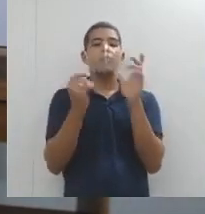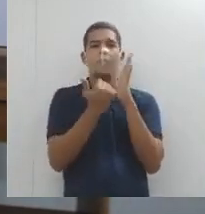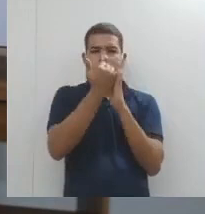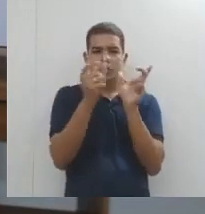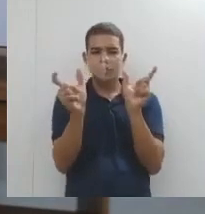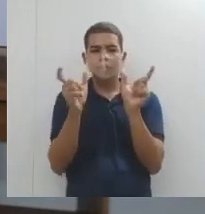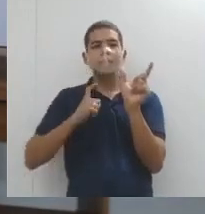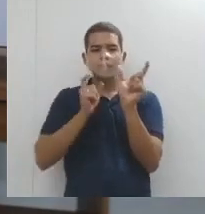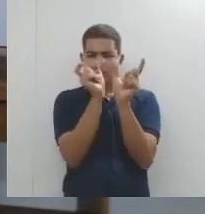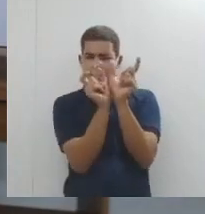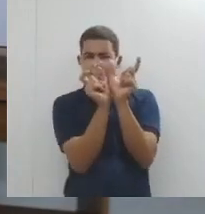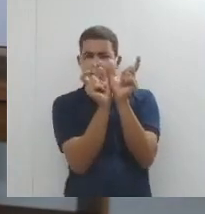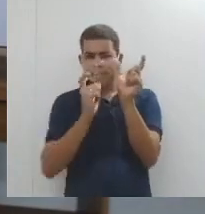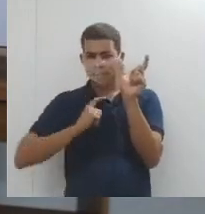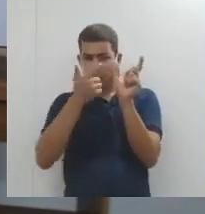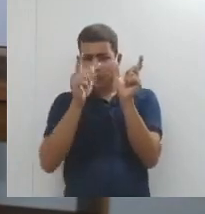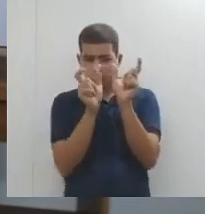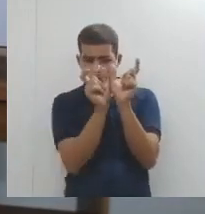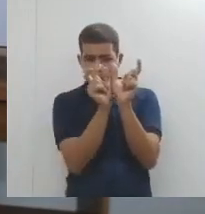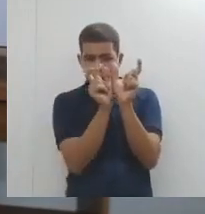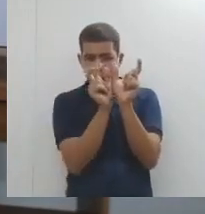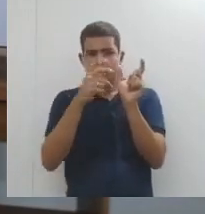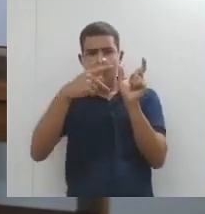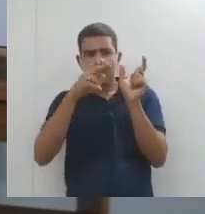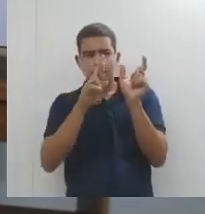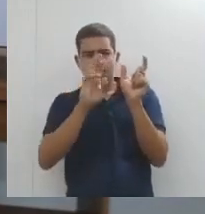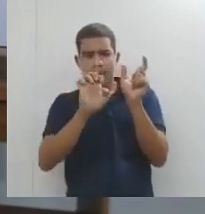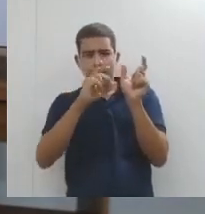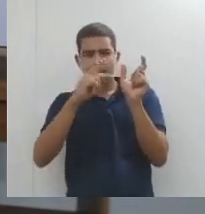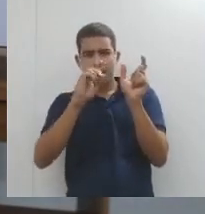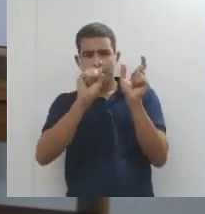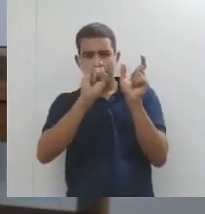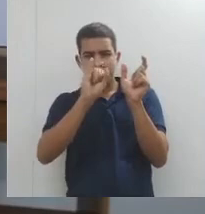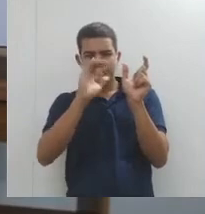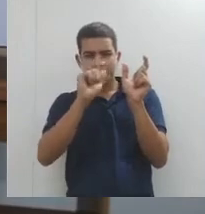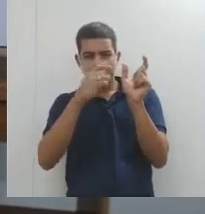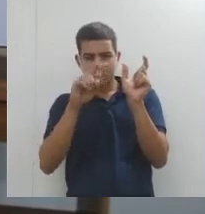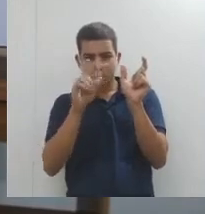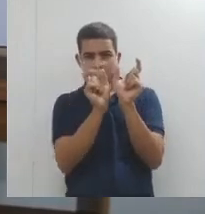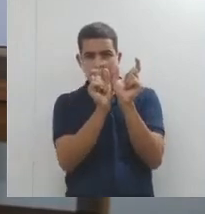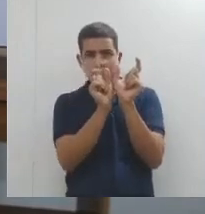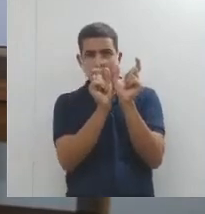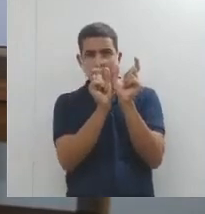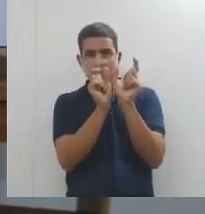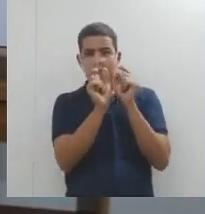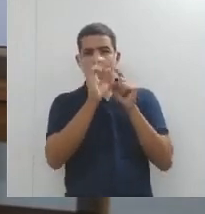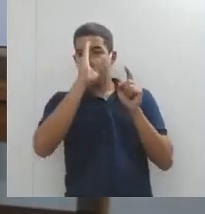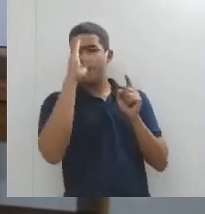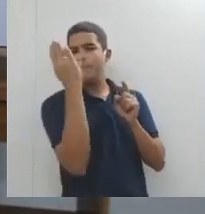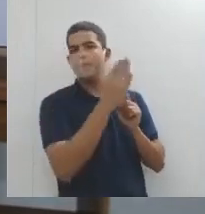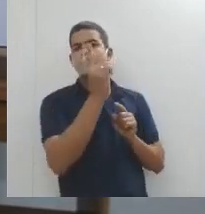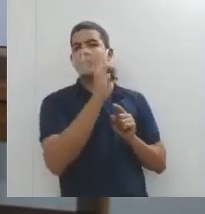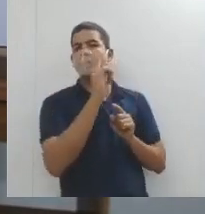um intermédio aí de uma preposição, tá? Tem um intermediário. Essa ligação, ela não é direta, ela